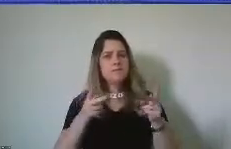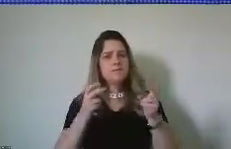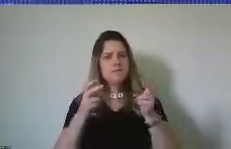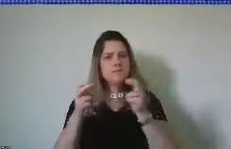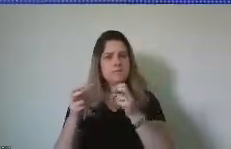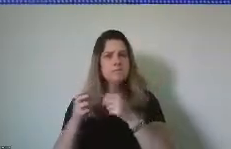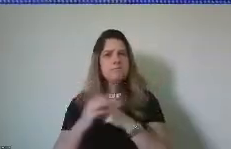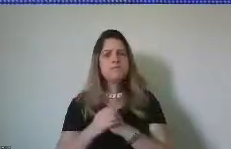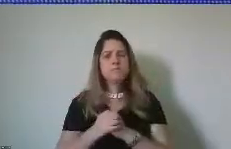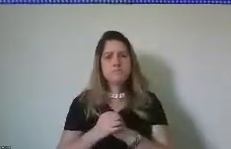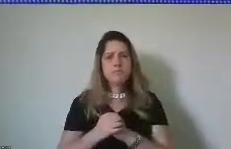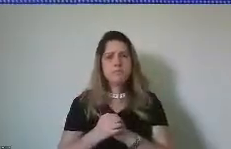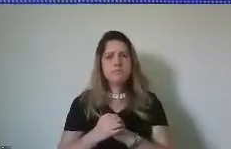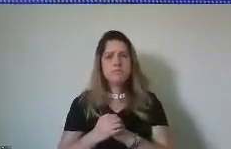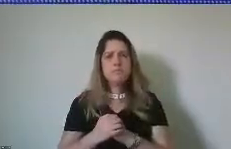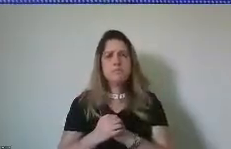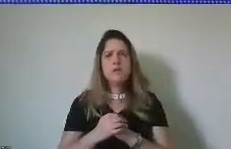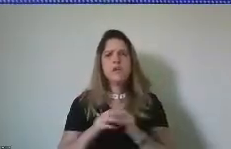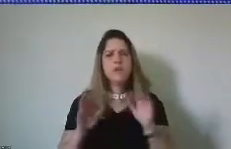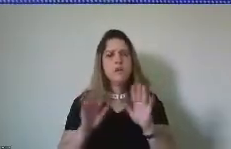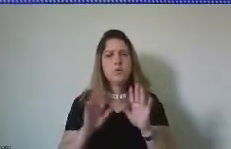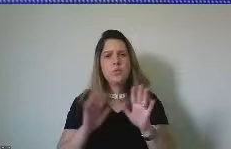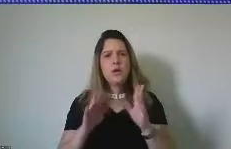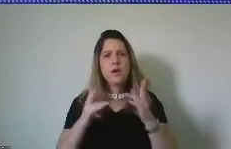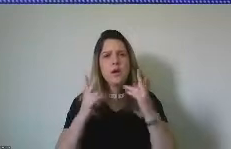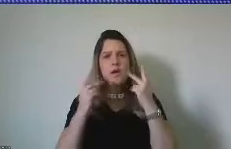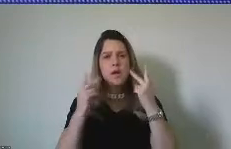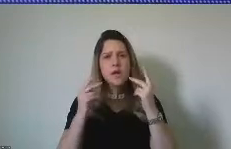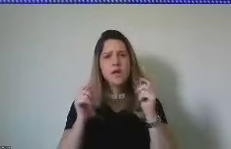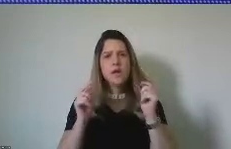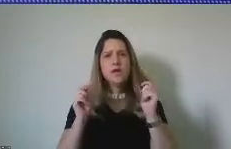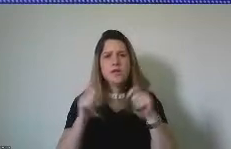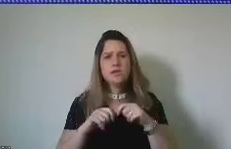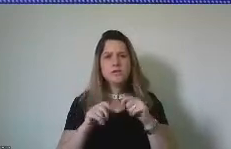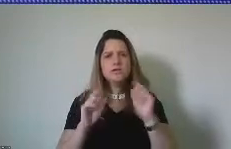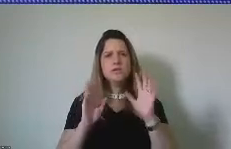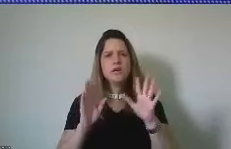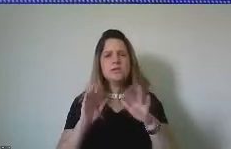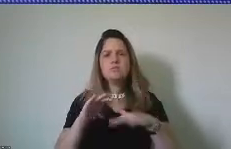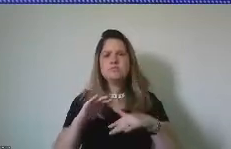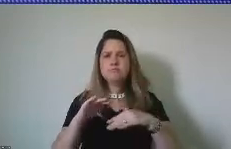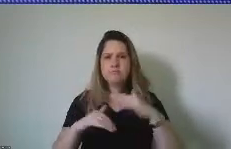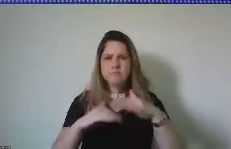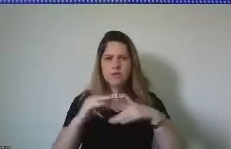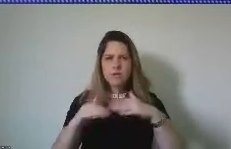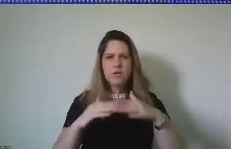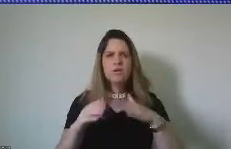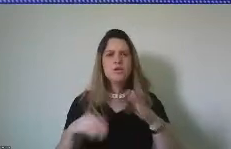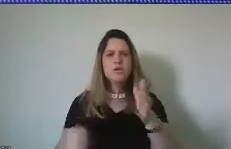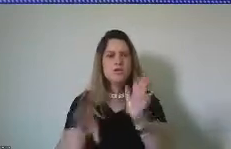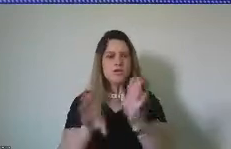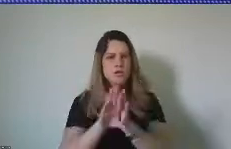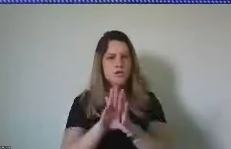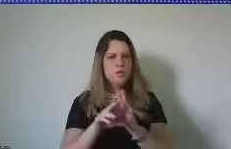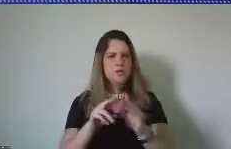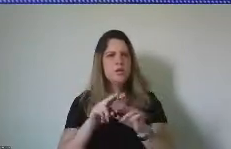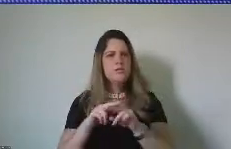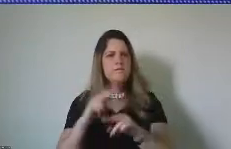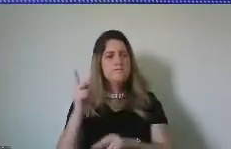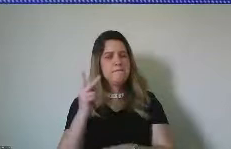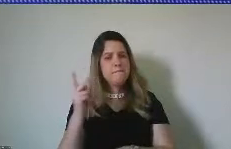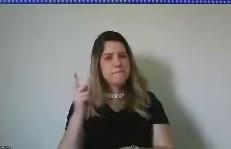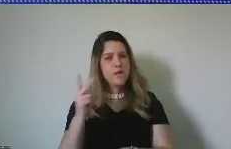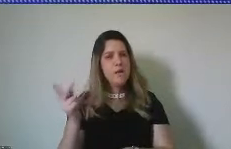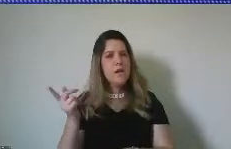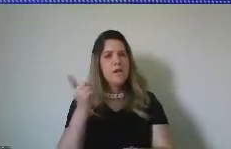se De toda forma de todo esse está recolhida de ar no caso de negócio fazendo-los Reis correspondente e era bem